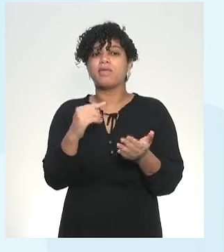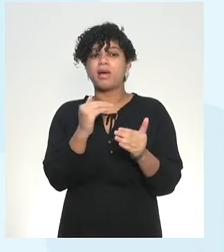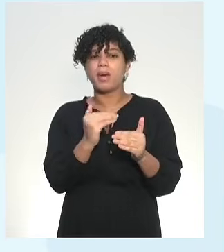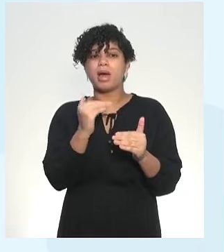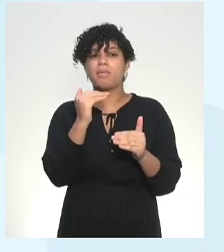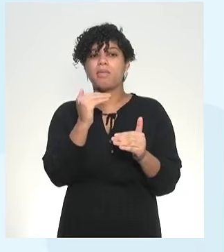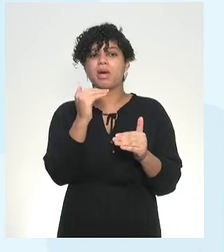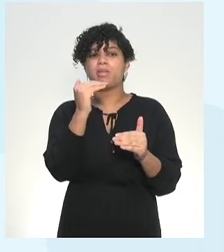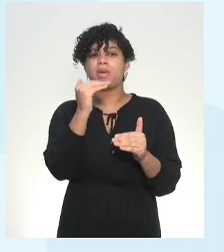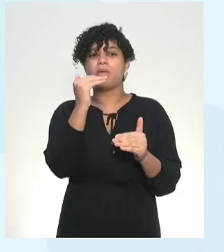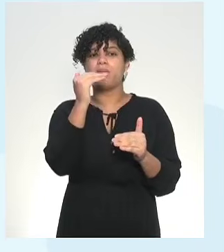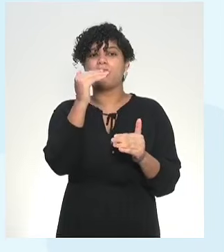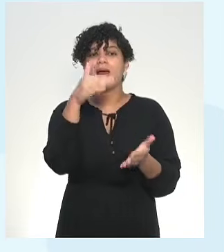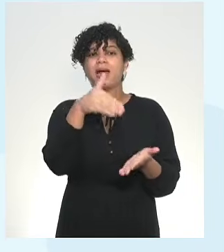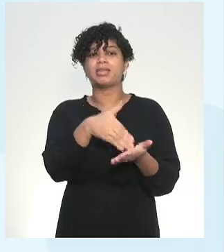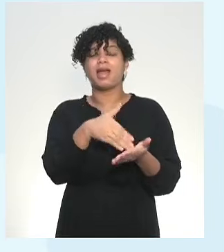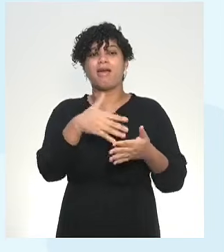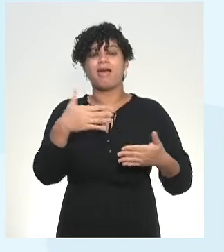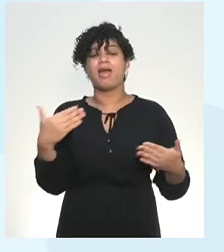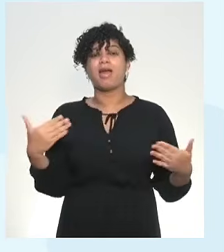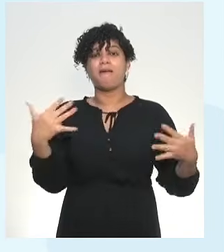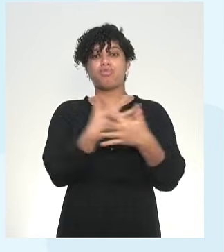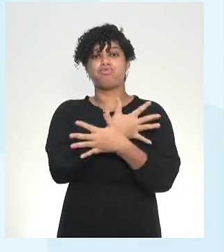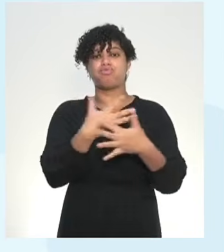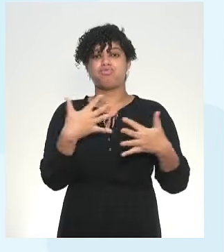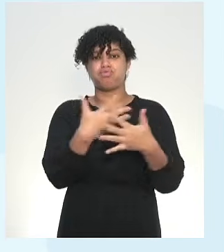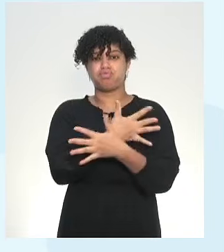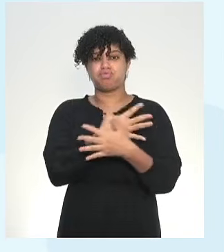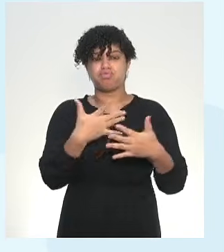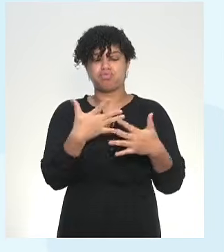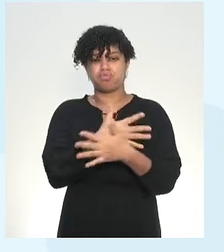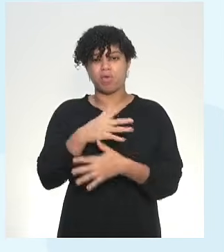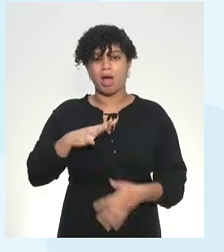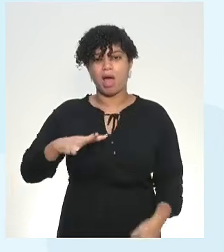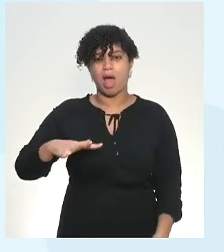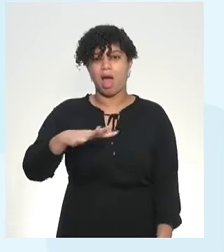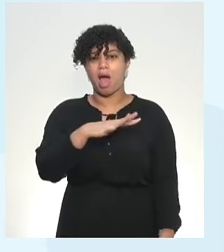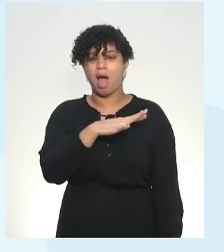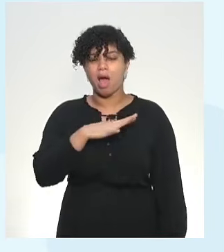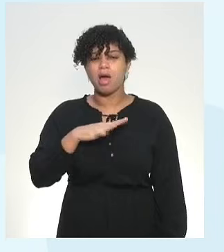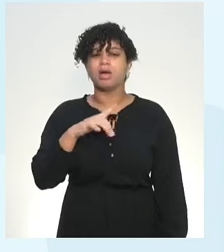sequência hierárquica, né, até chegando na metrópole nacional, que